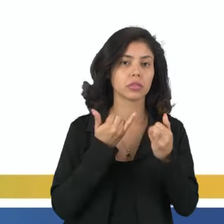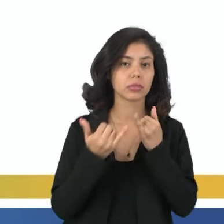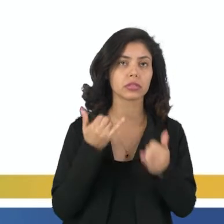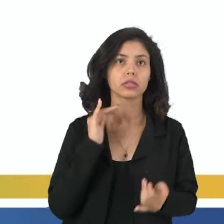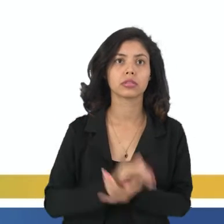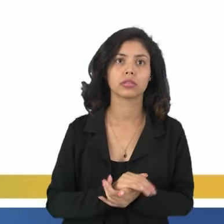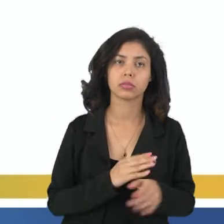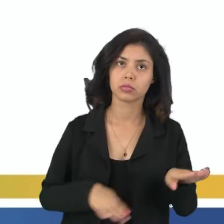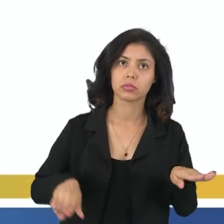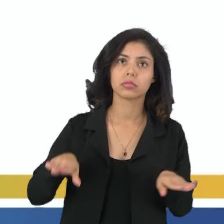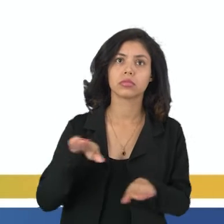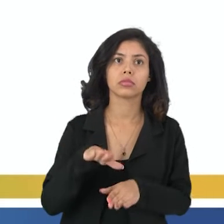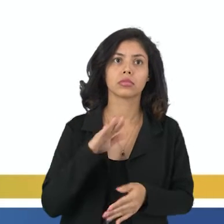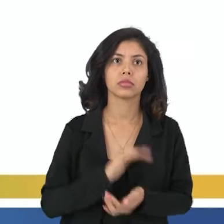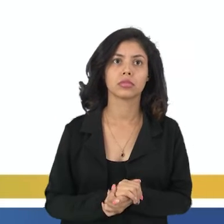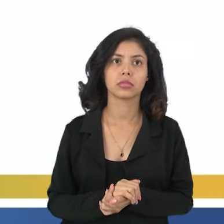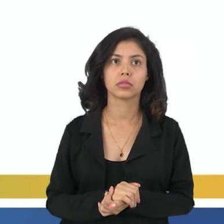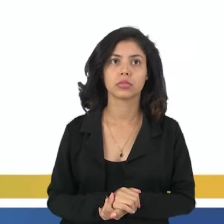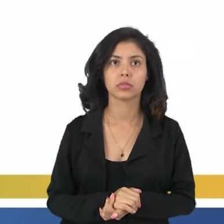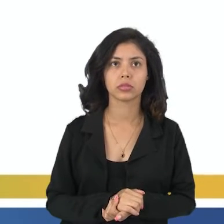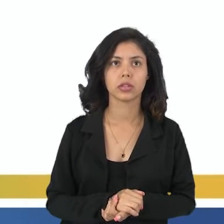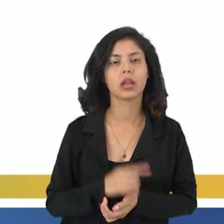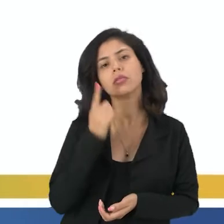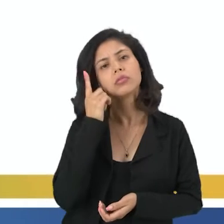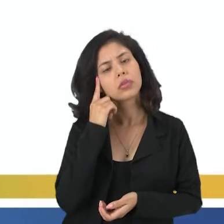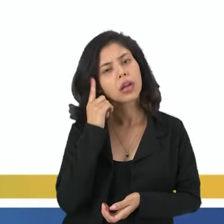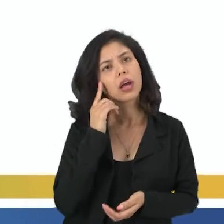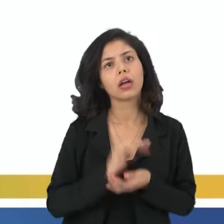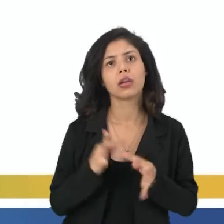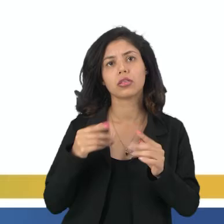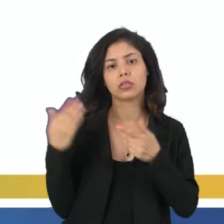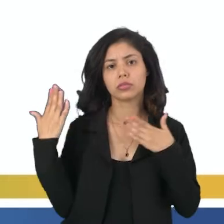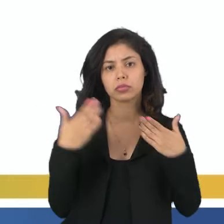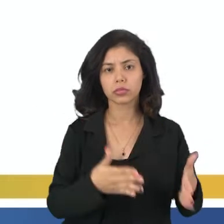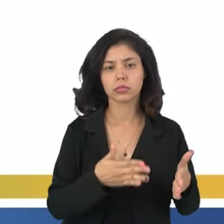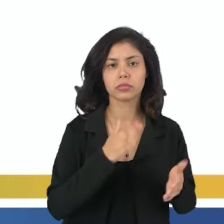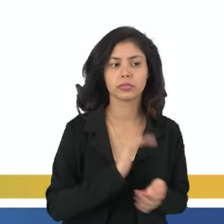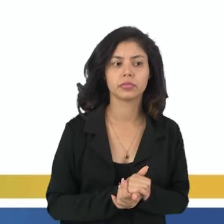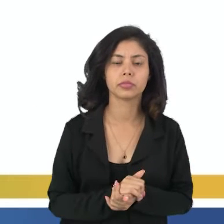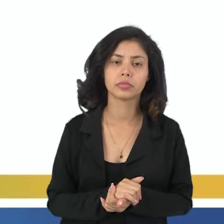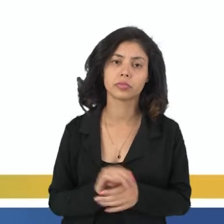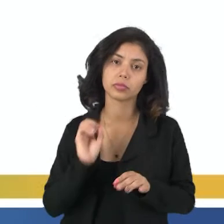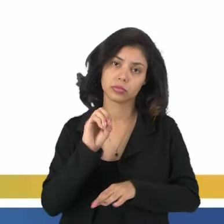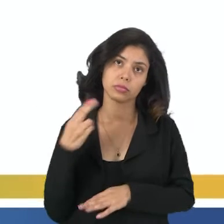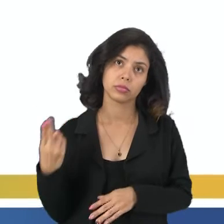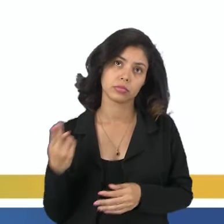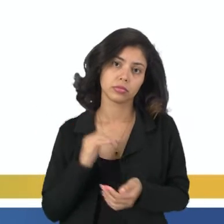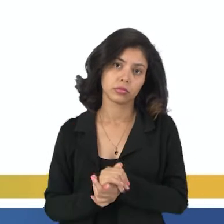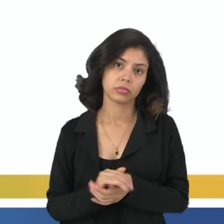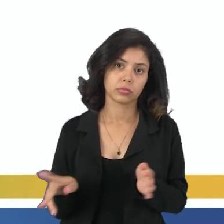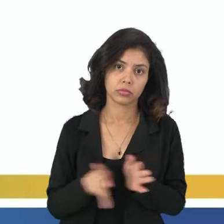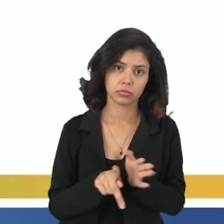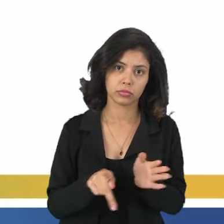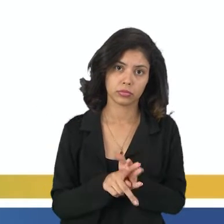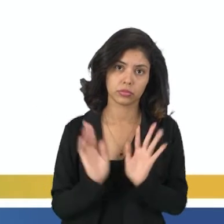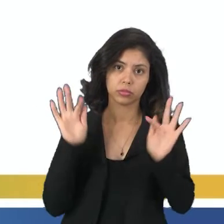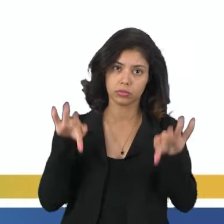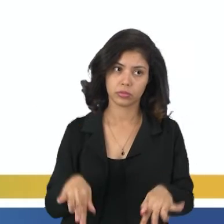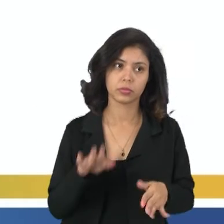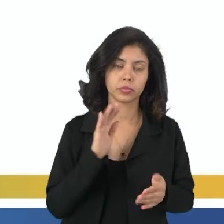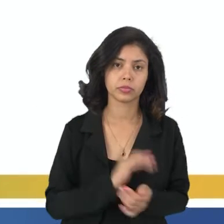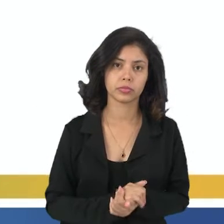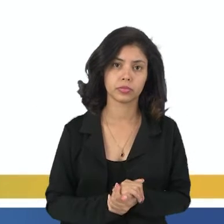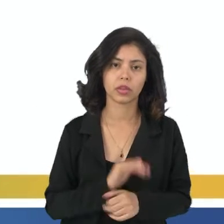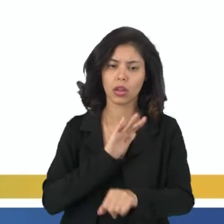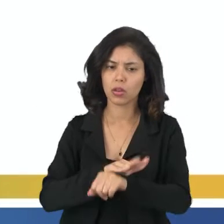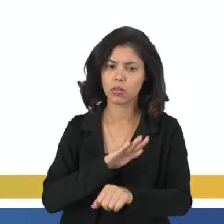informação mais relevante dessa chá lateral e concentramo-nos subjetivo Ou seja eu é você né uma finalidade